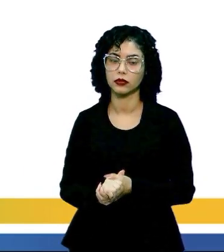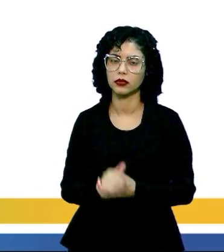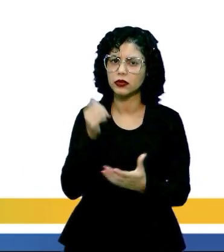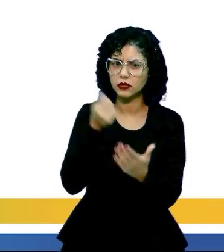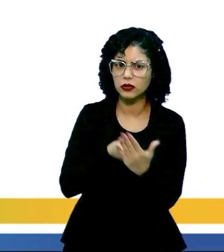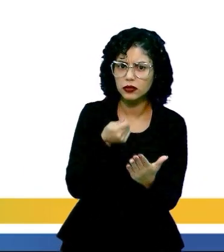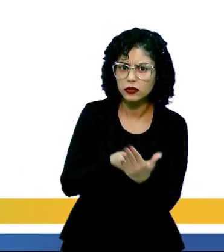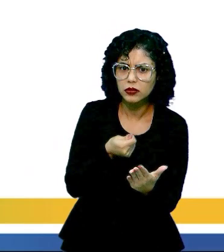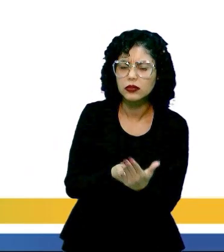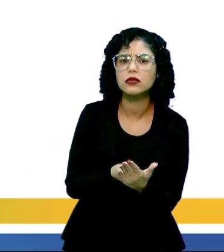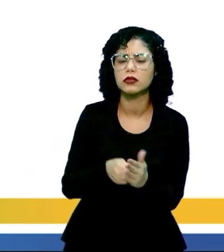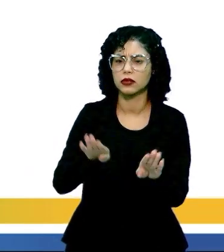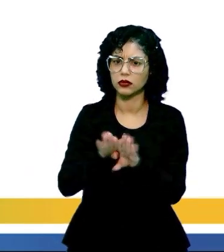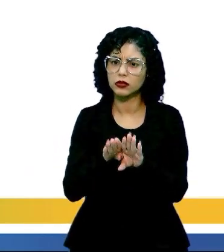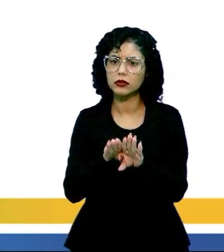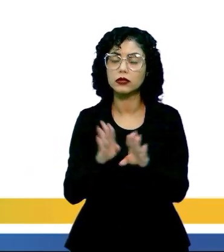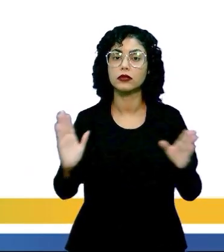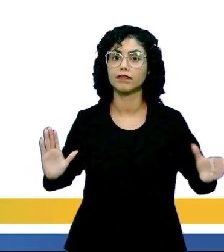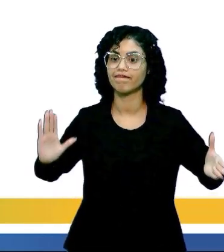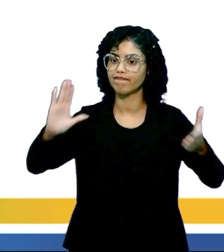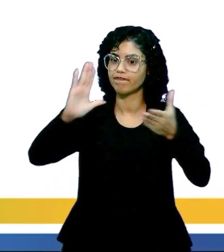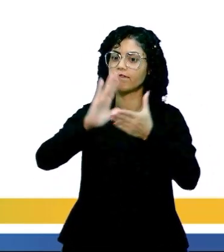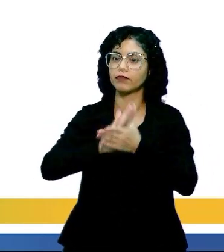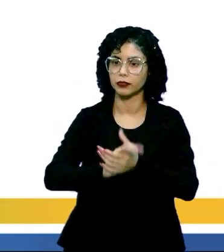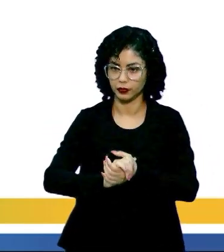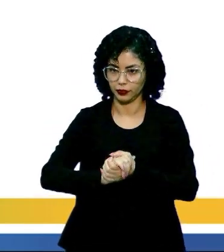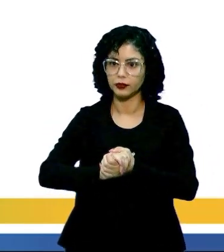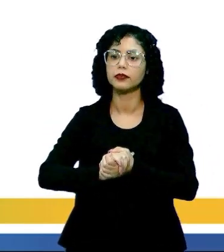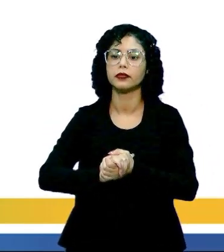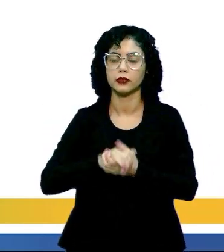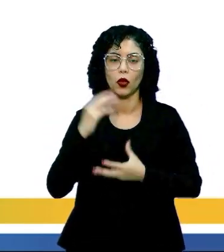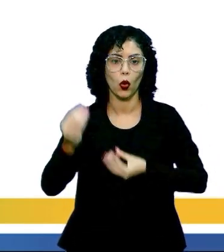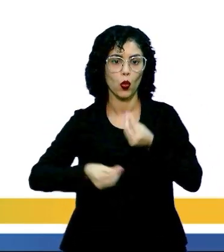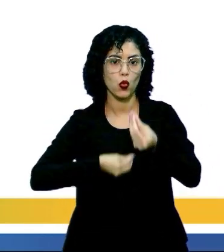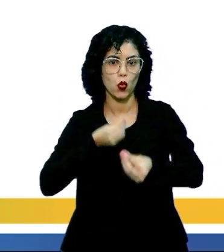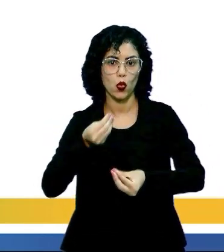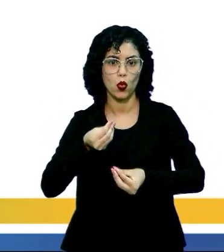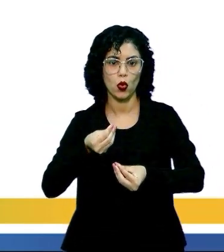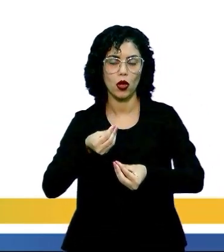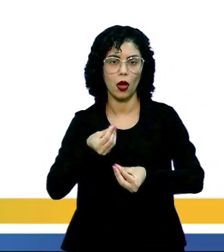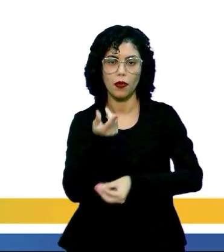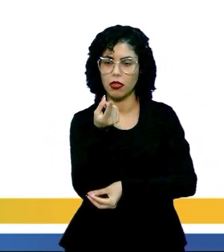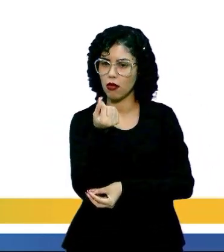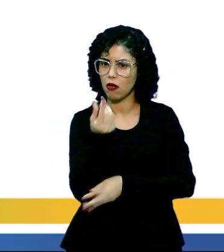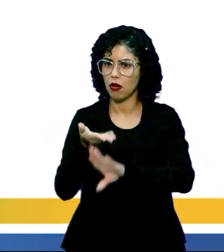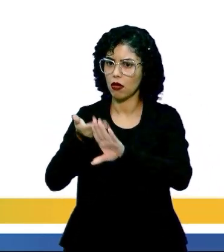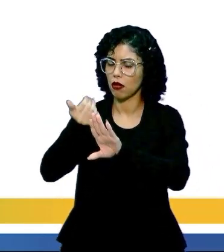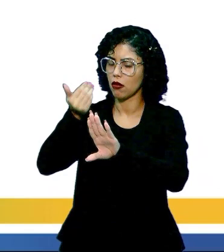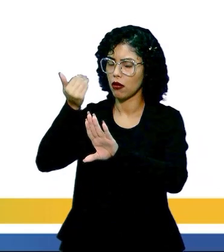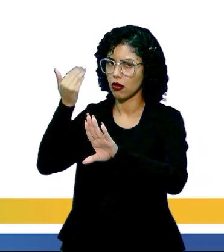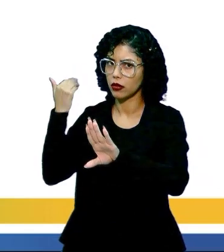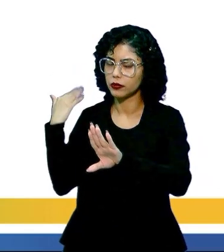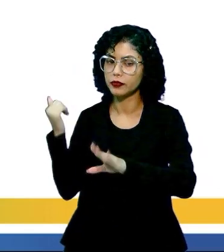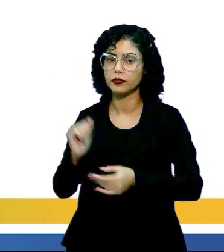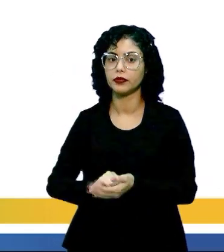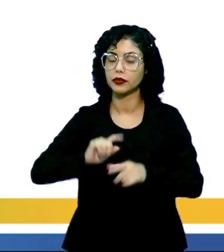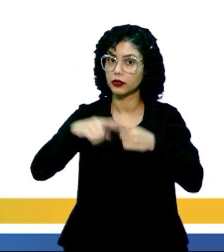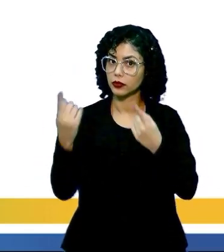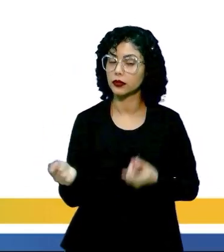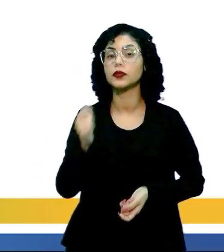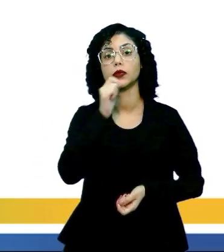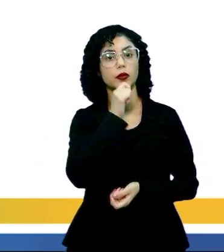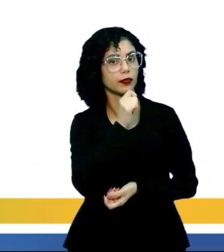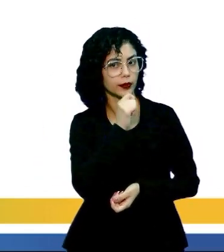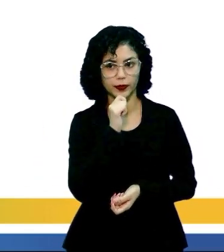questão matrimonial, né, o casamento, né, como forma de negócio lá na Roma Antiga, mas por